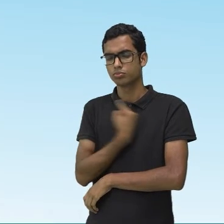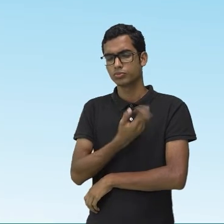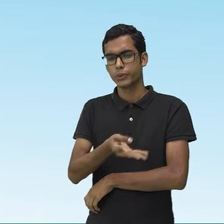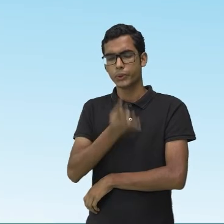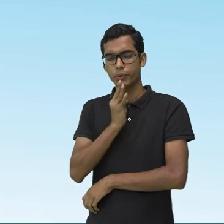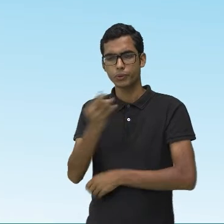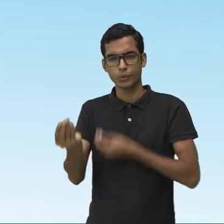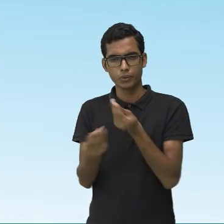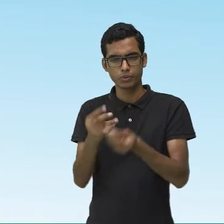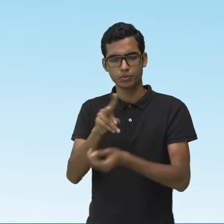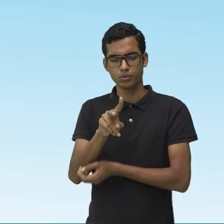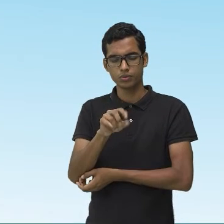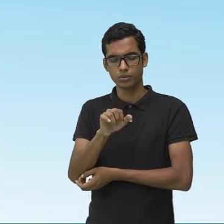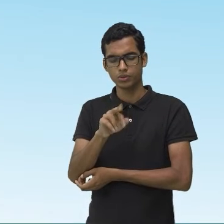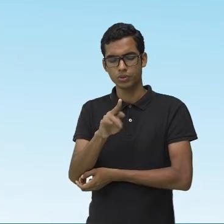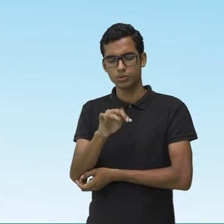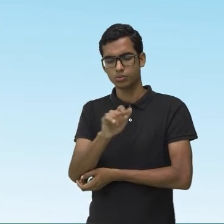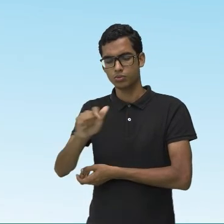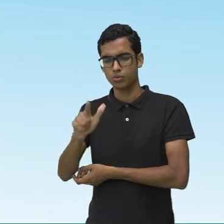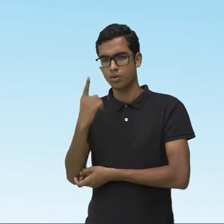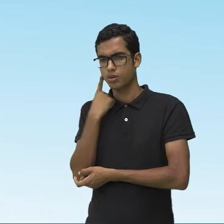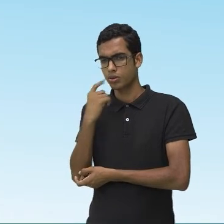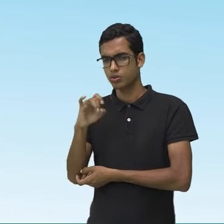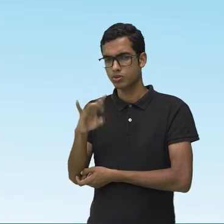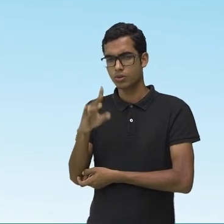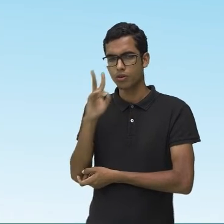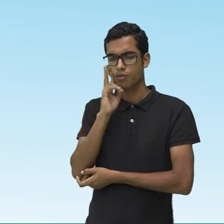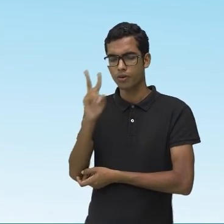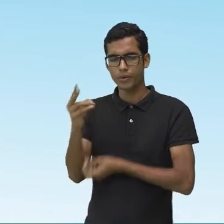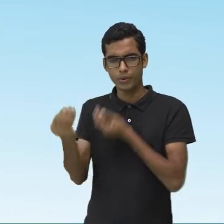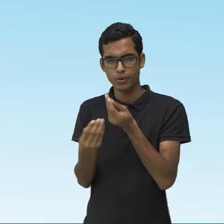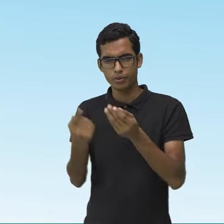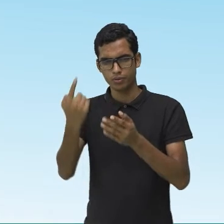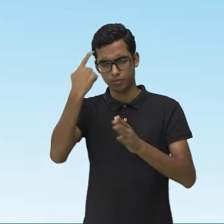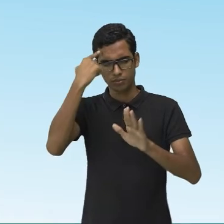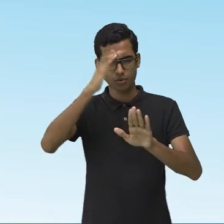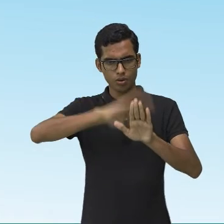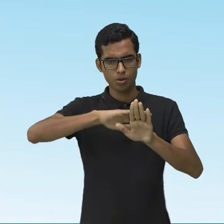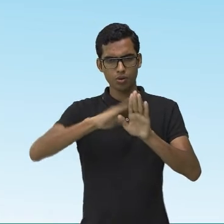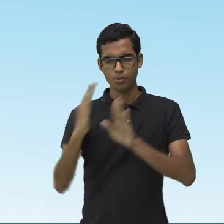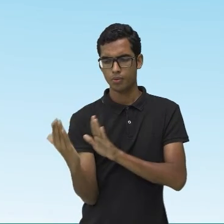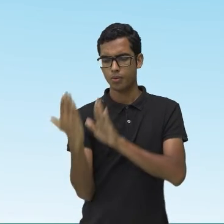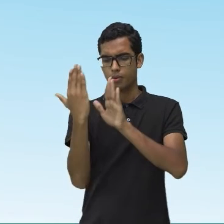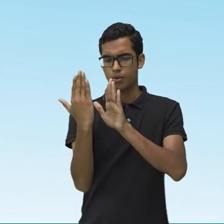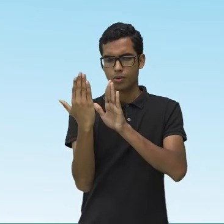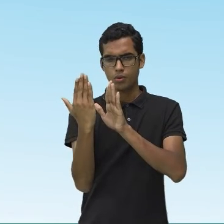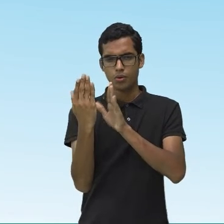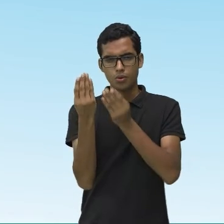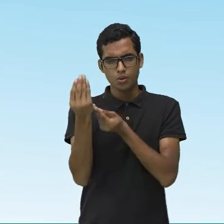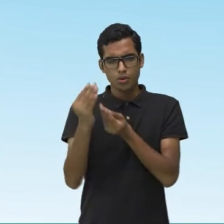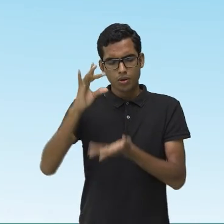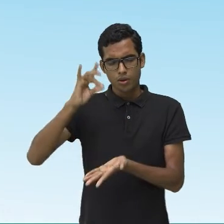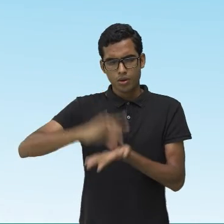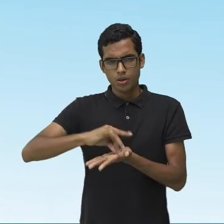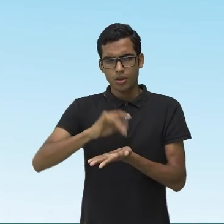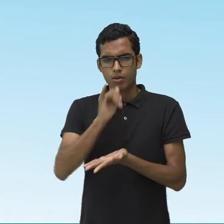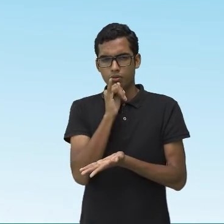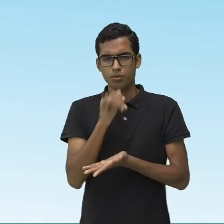de virtual. É uma imagem que a gente vê atrás do espelho, tá certo? Como é no espelho